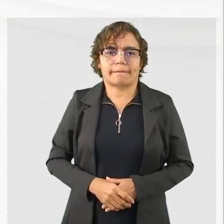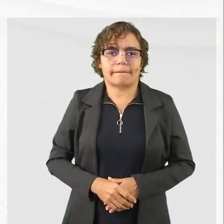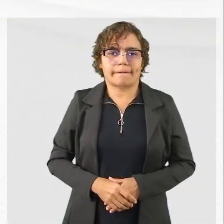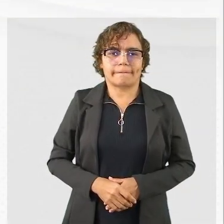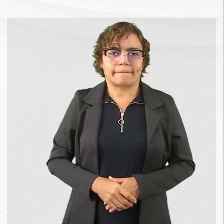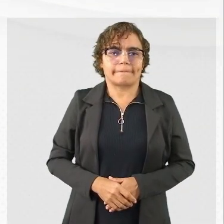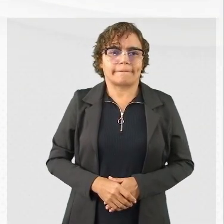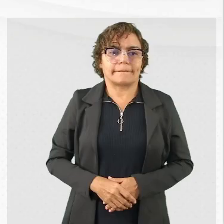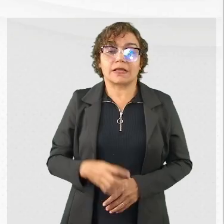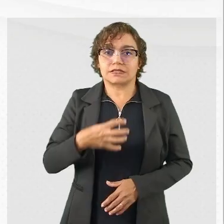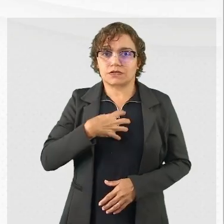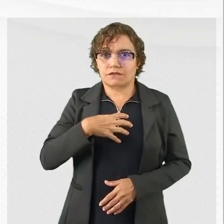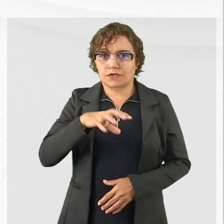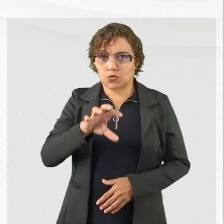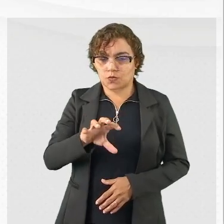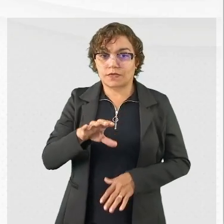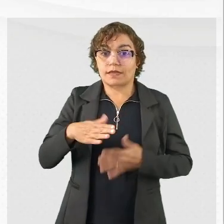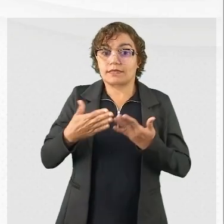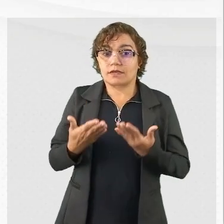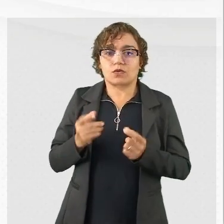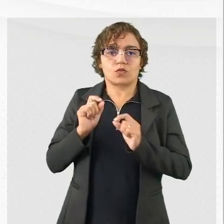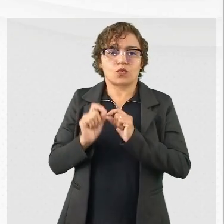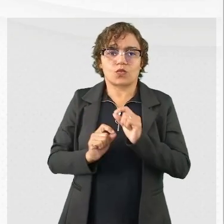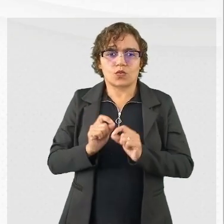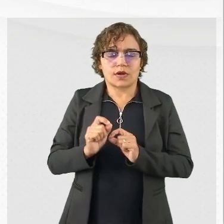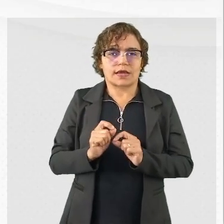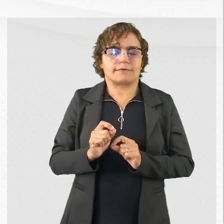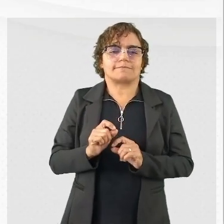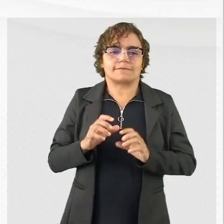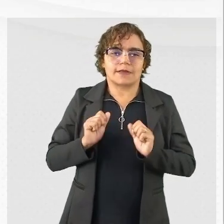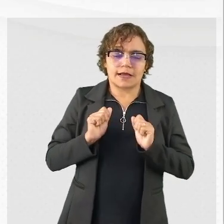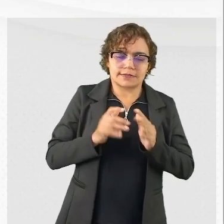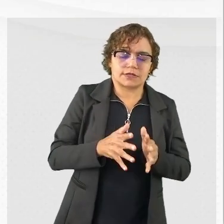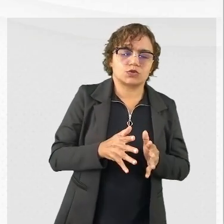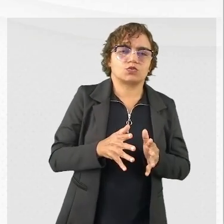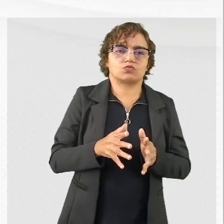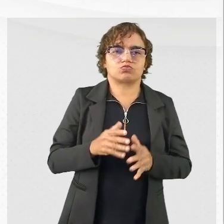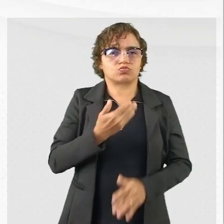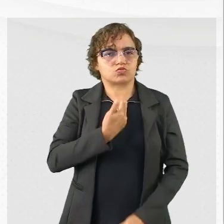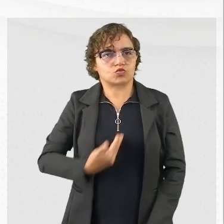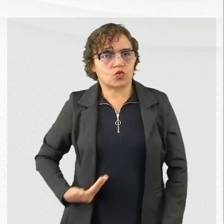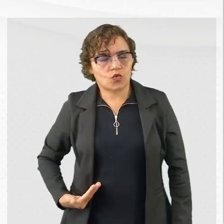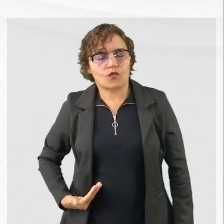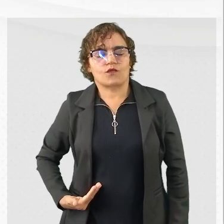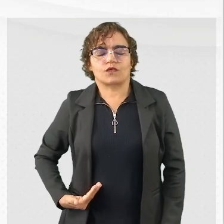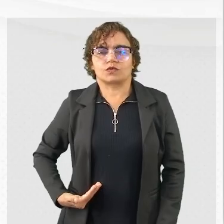aí, as ações, né, do governo geral eram incentivar a instalação de